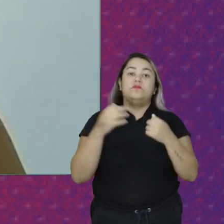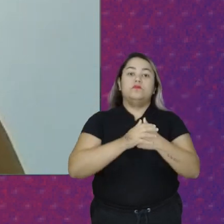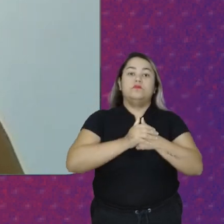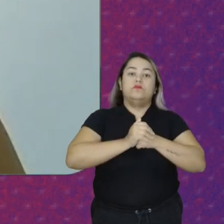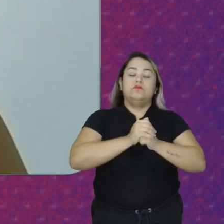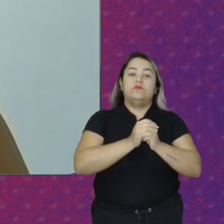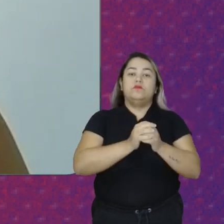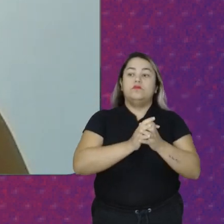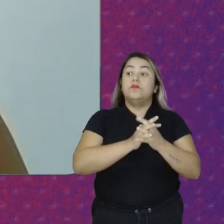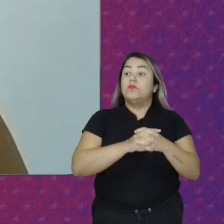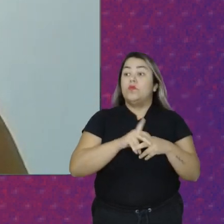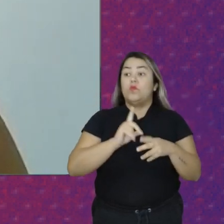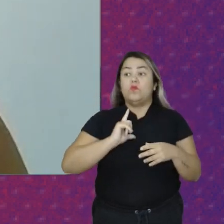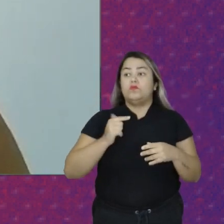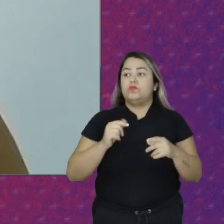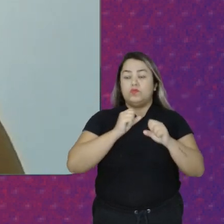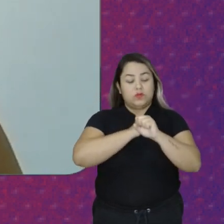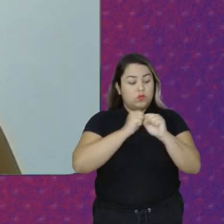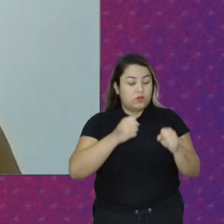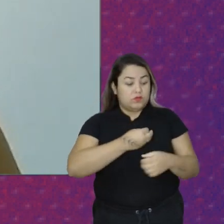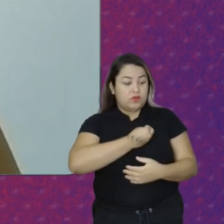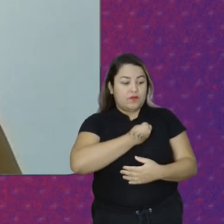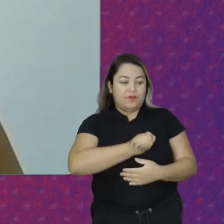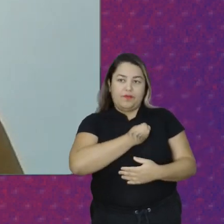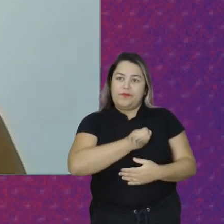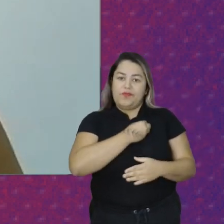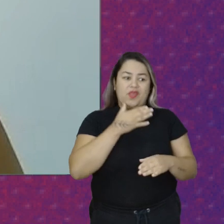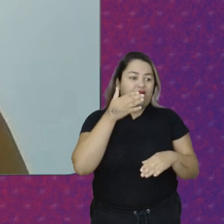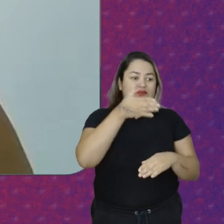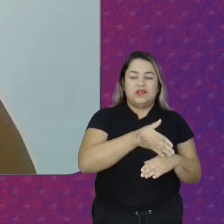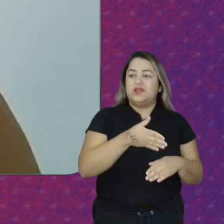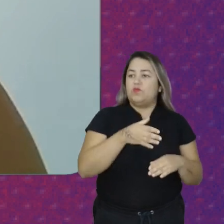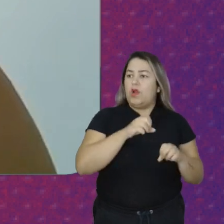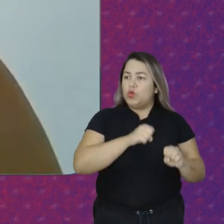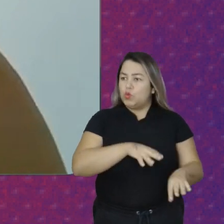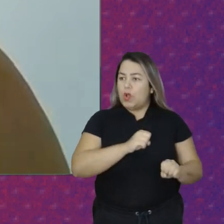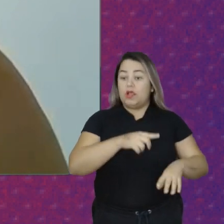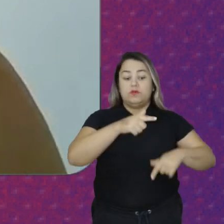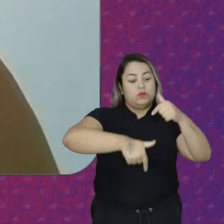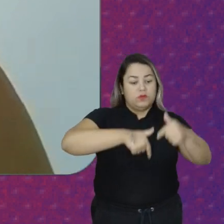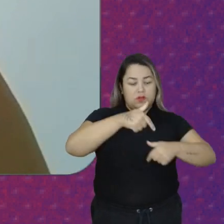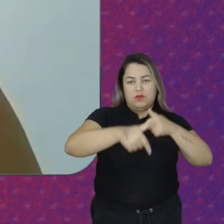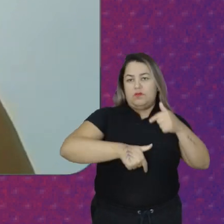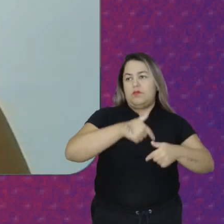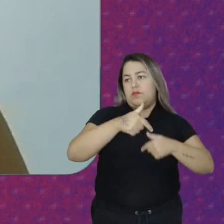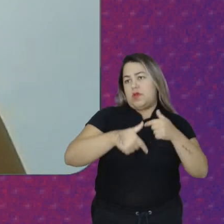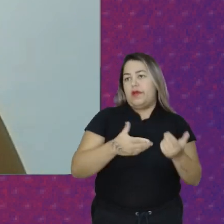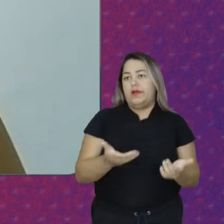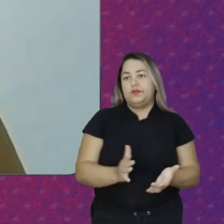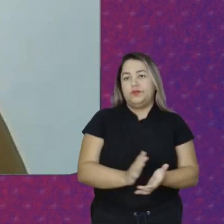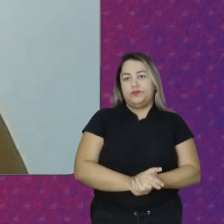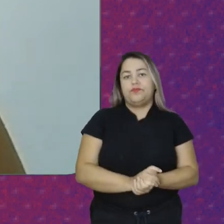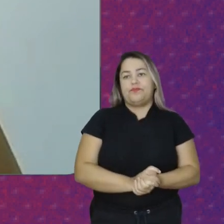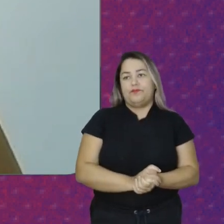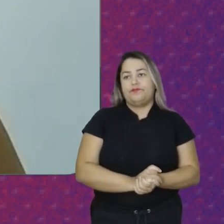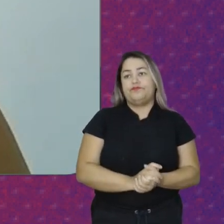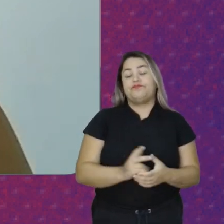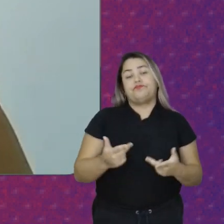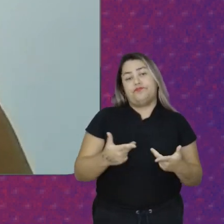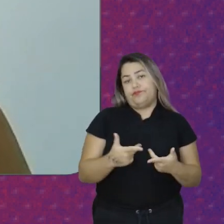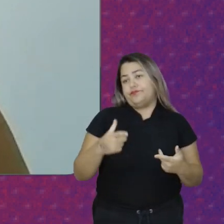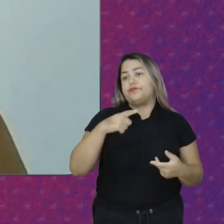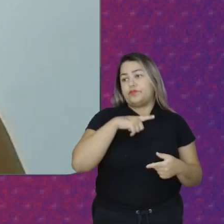sem, né, condições de sobreviver, ou seja, sem acesso à educação, ao trabalho, decentes, né? Porque uma coisa é você